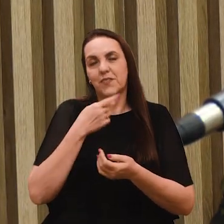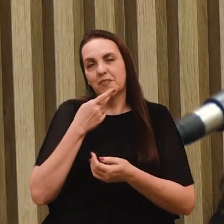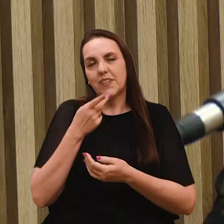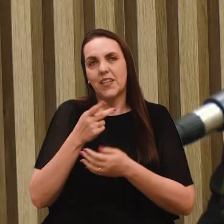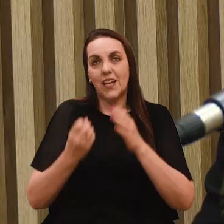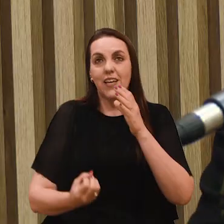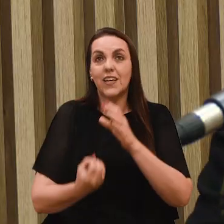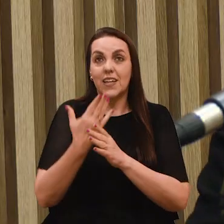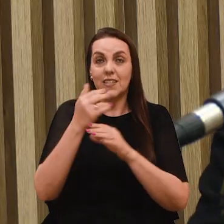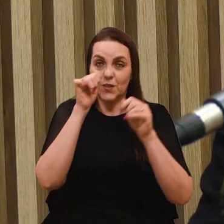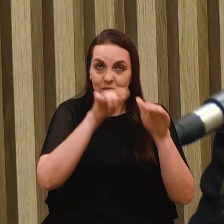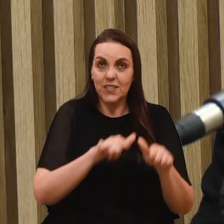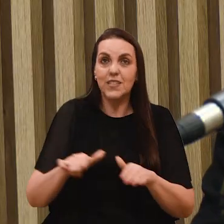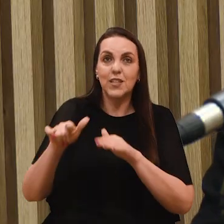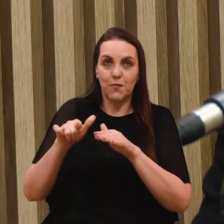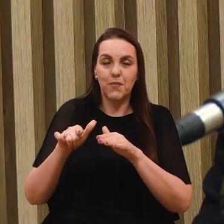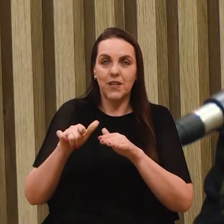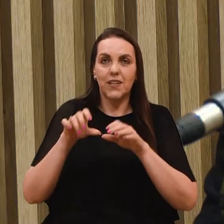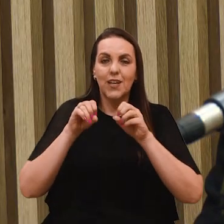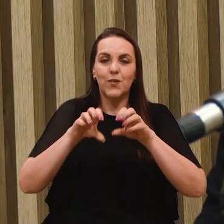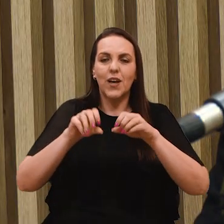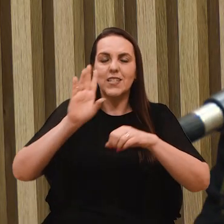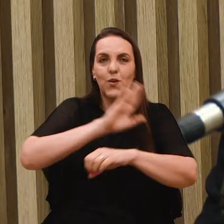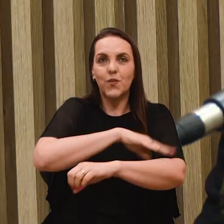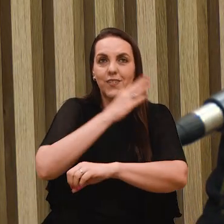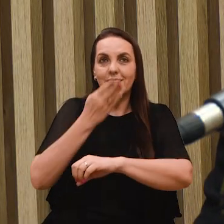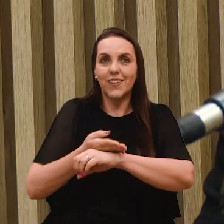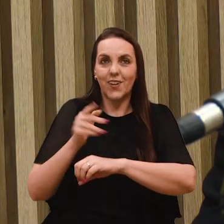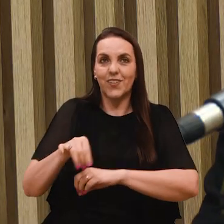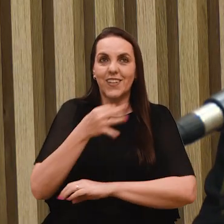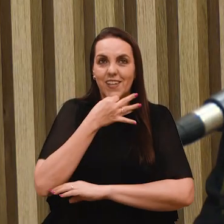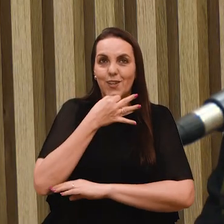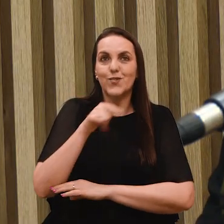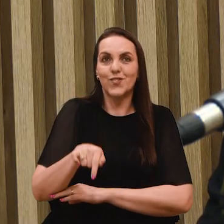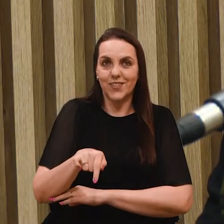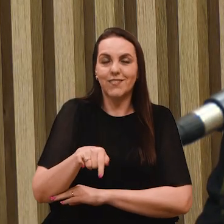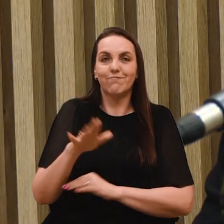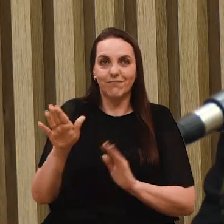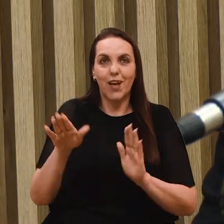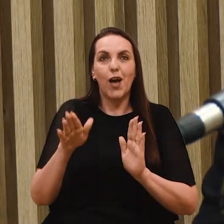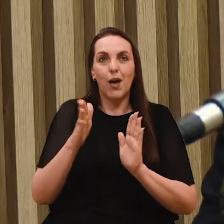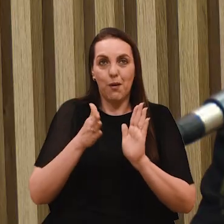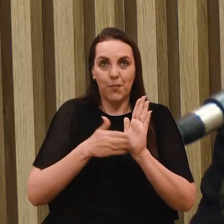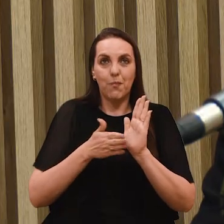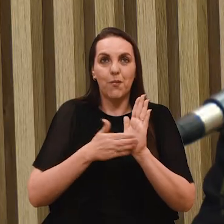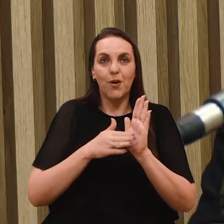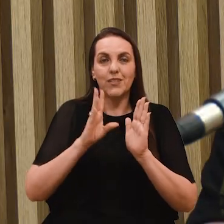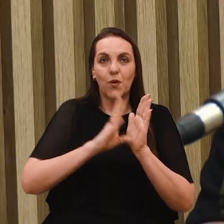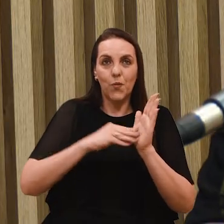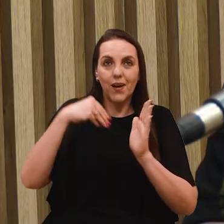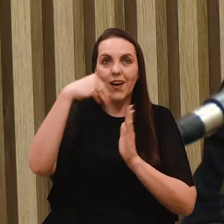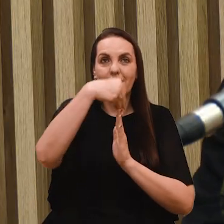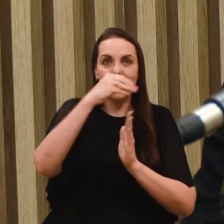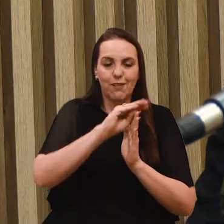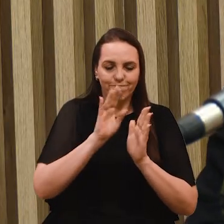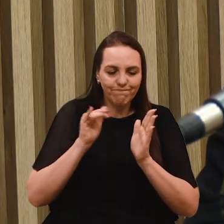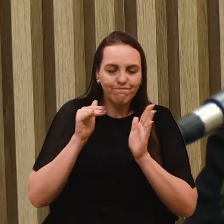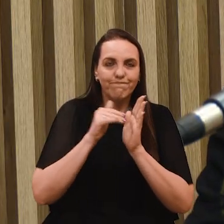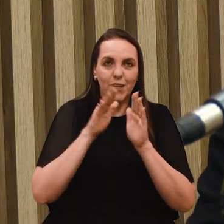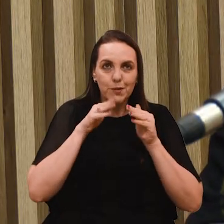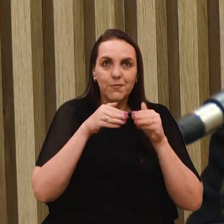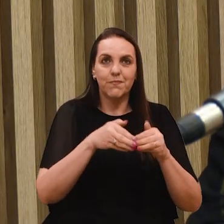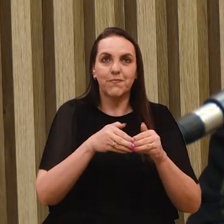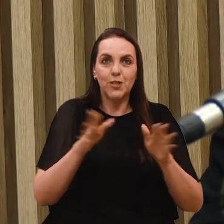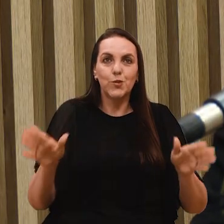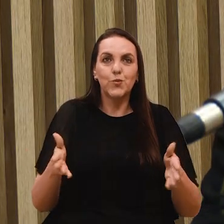da criação da Semana de Educação Integral em Caxias do Sul. Era que uma legal. proposta de um calendário específico para estimular as